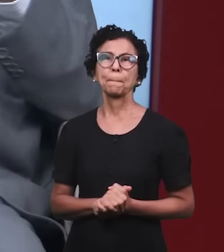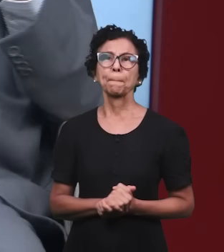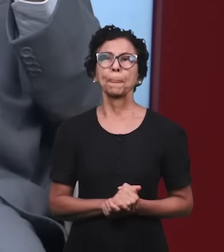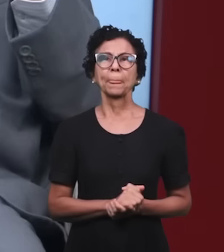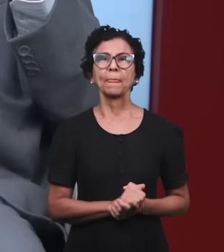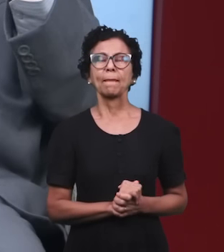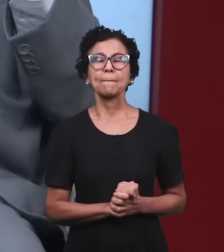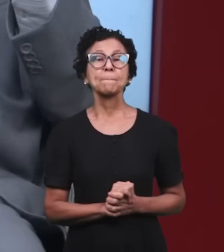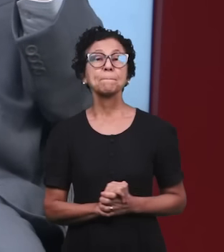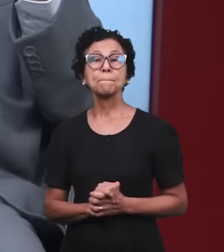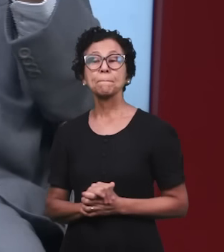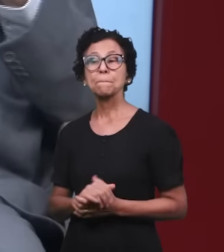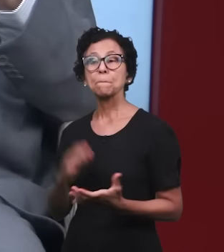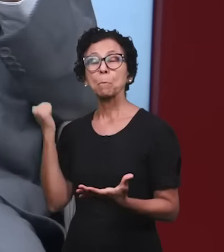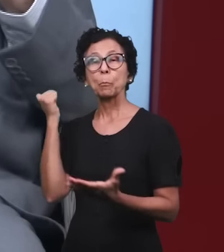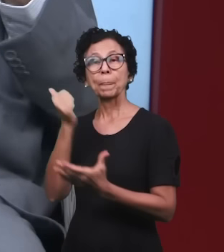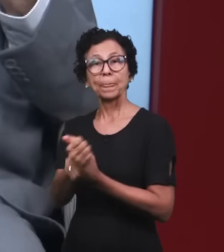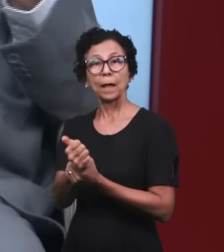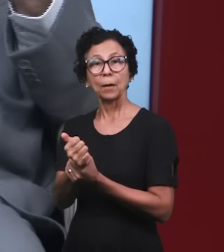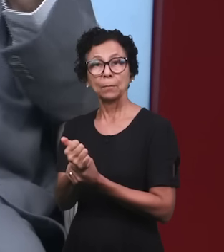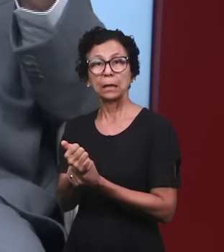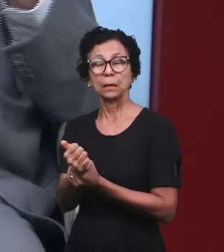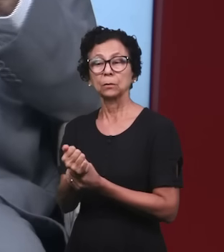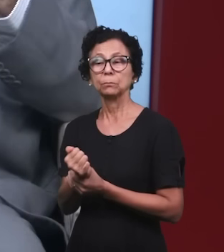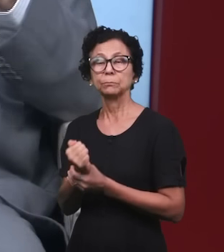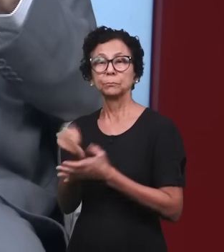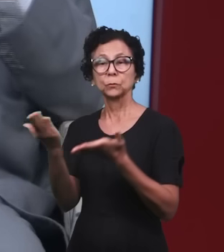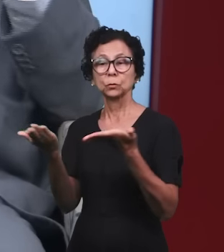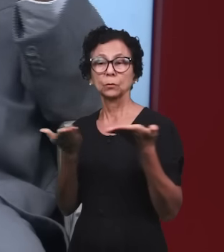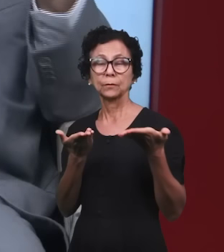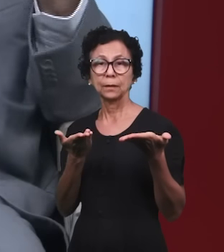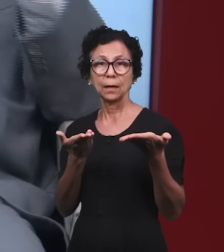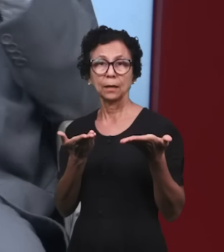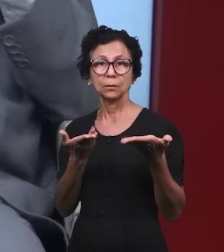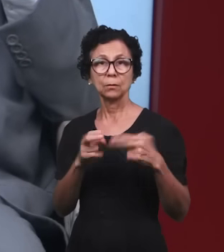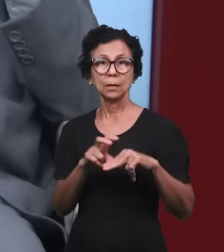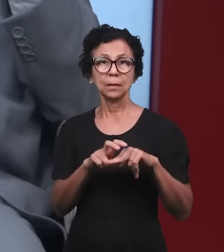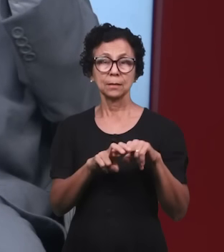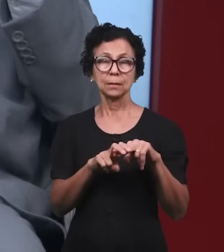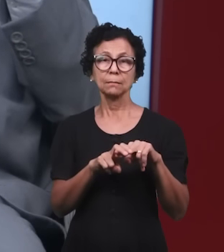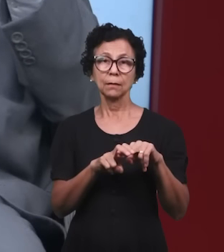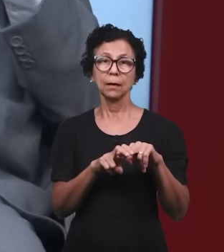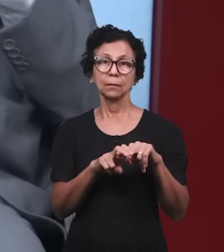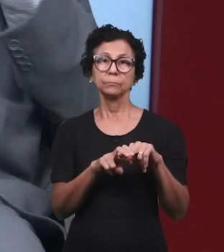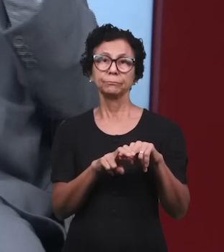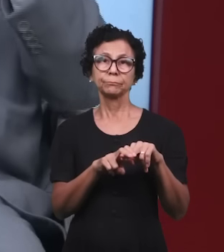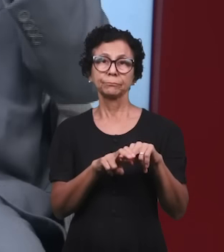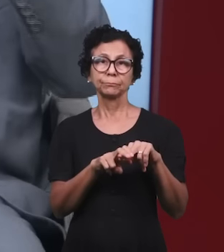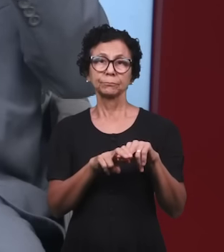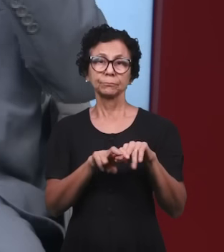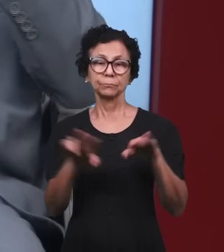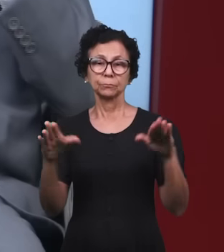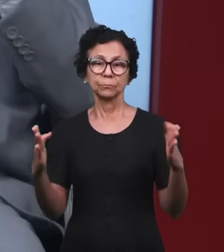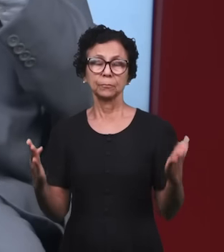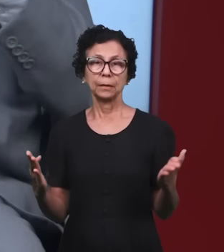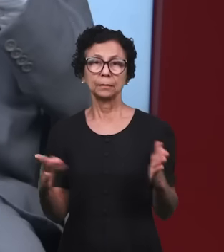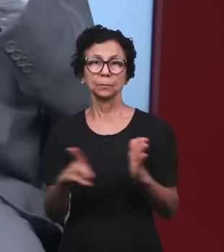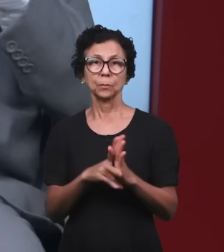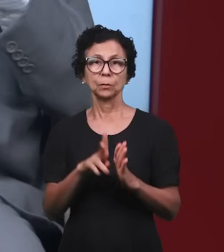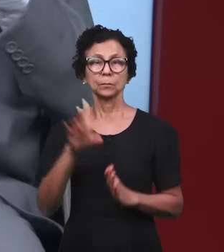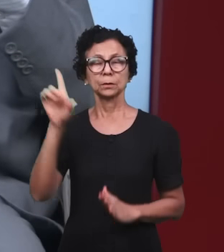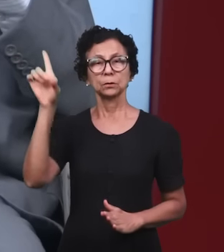Quando Abraão foi convidado, nesse momento, a assentar à mesa de Deus, procedimento